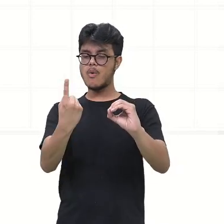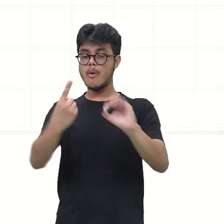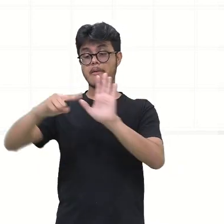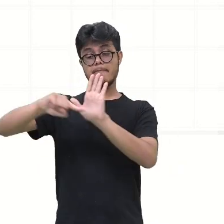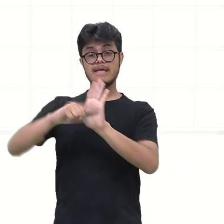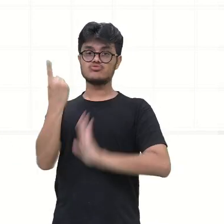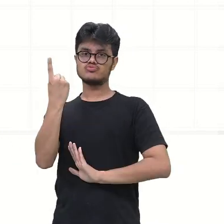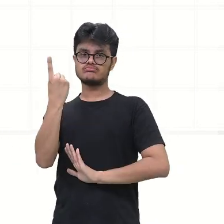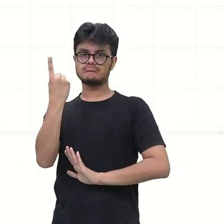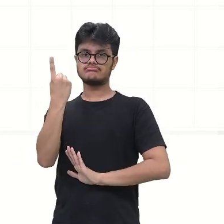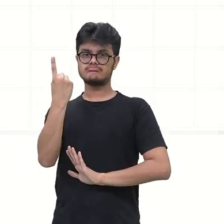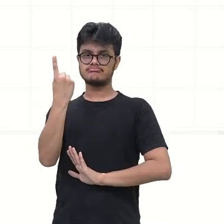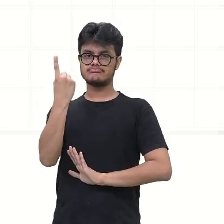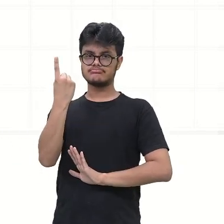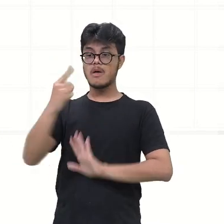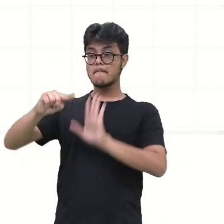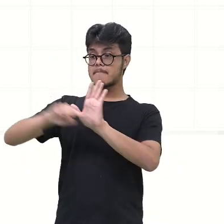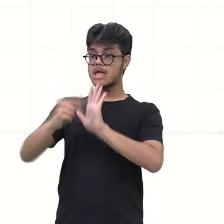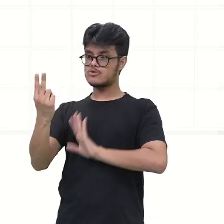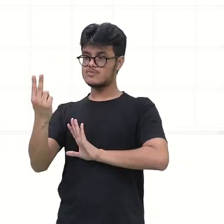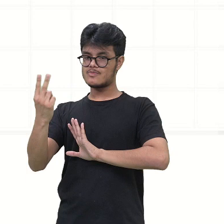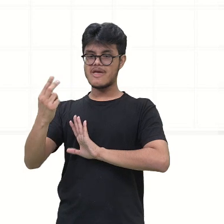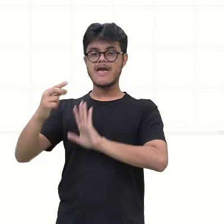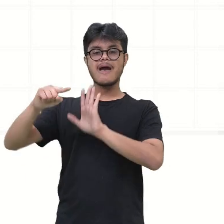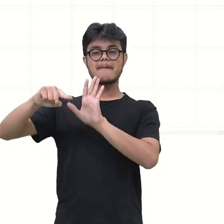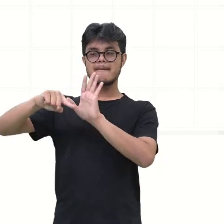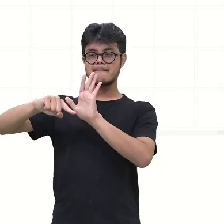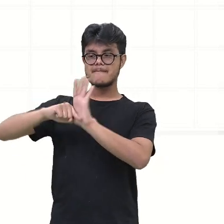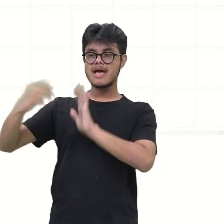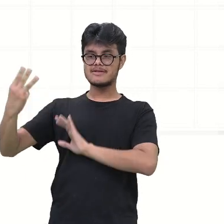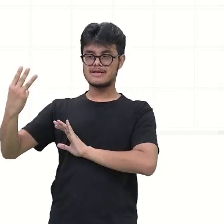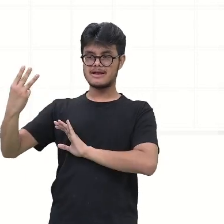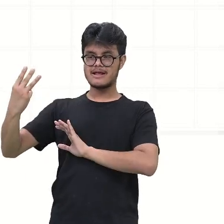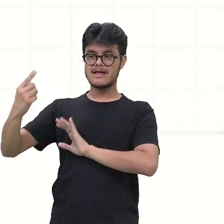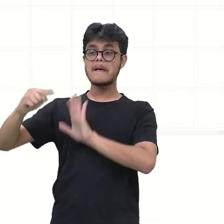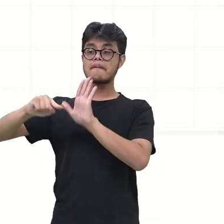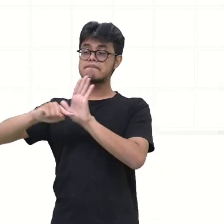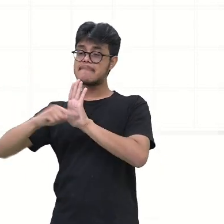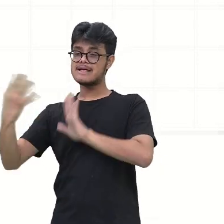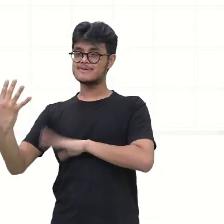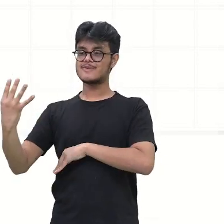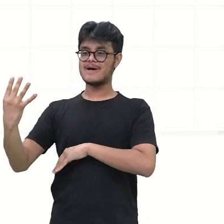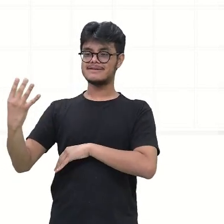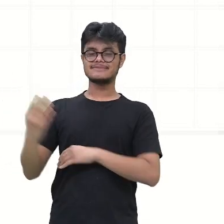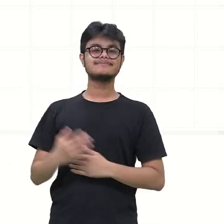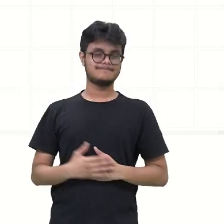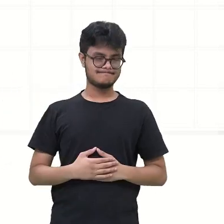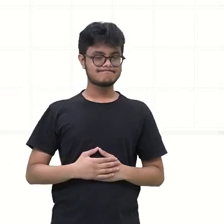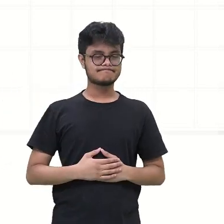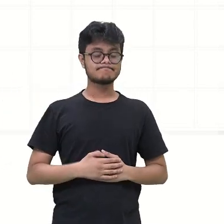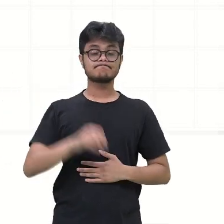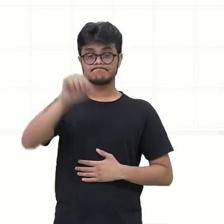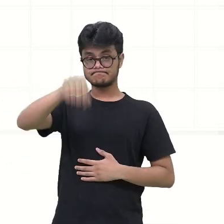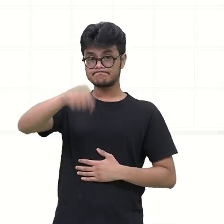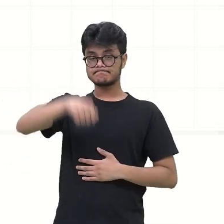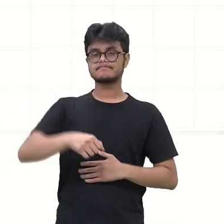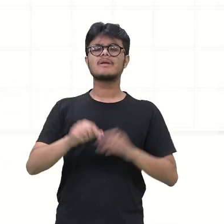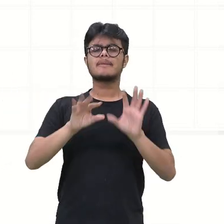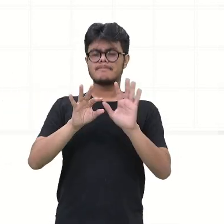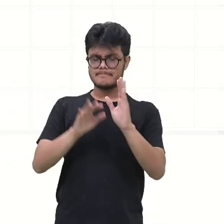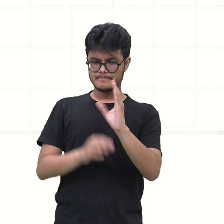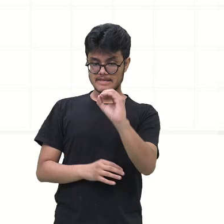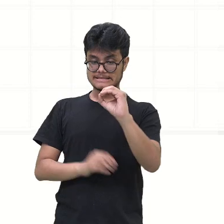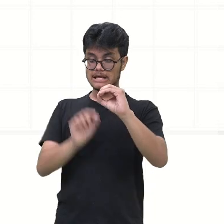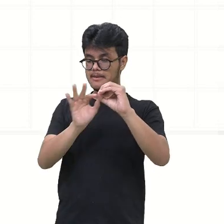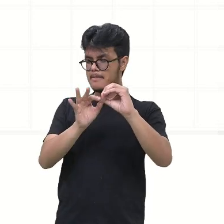uma unidade. Então, vou ter o menos 1, o menos 2, o menos 3, e assim